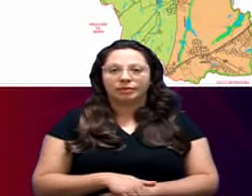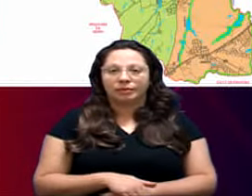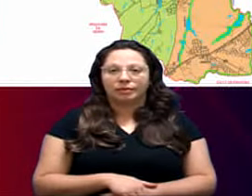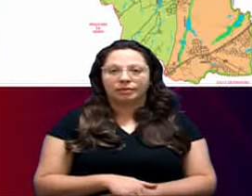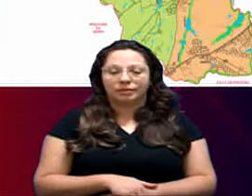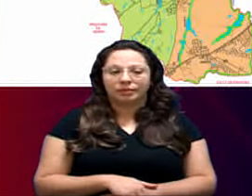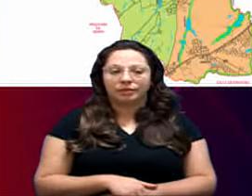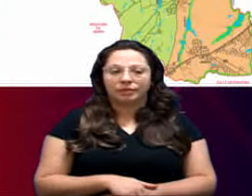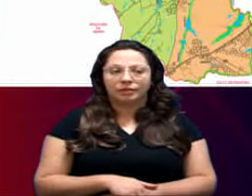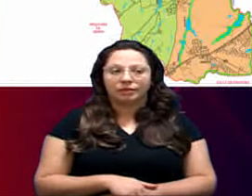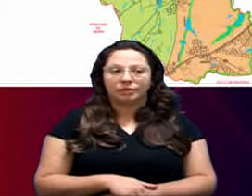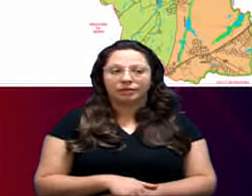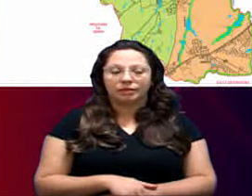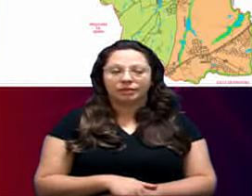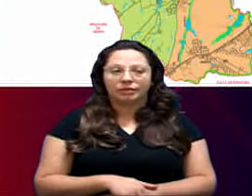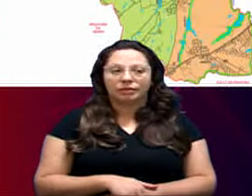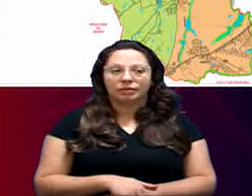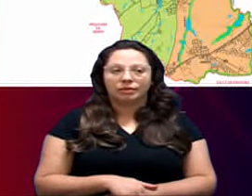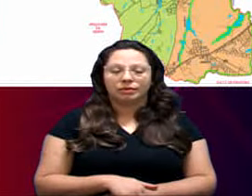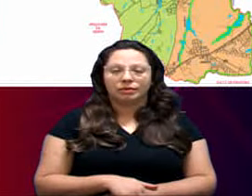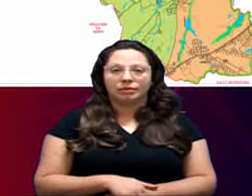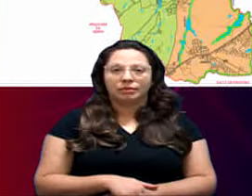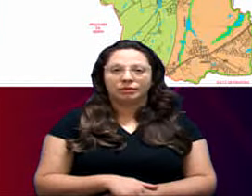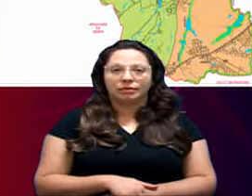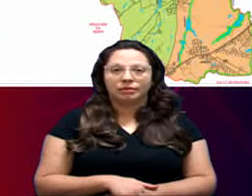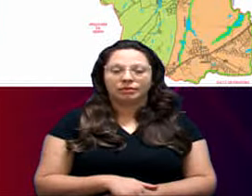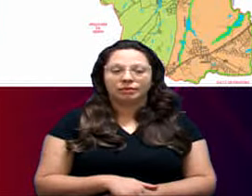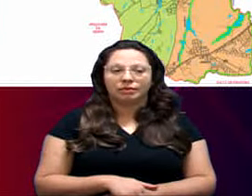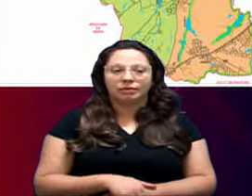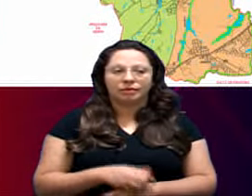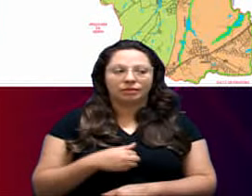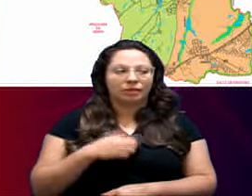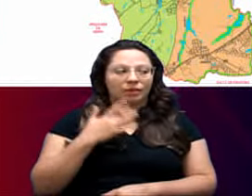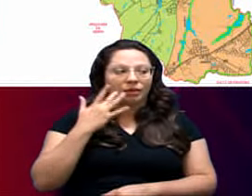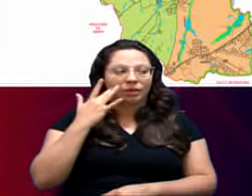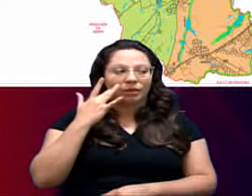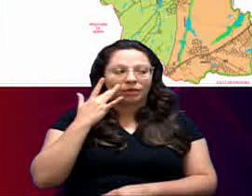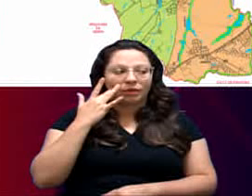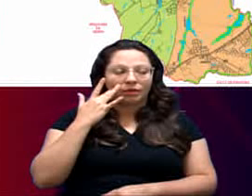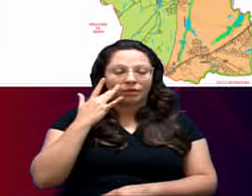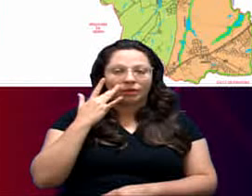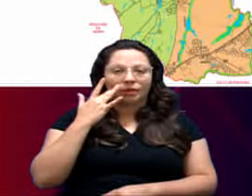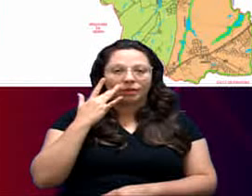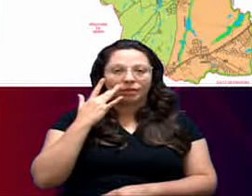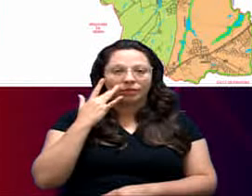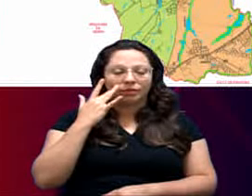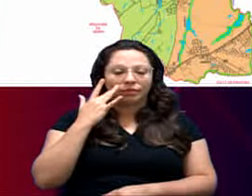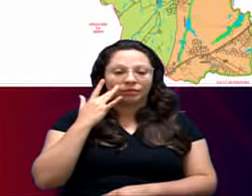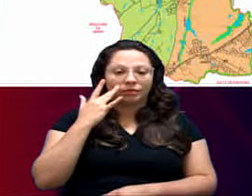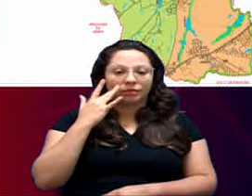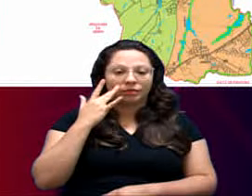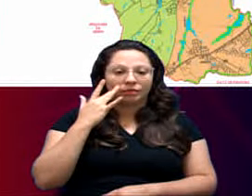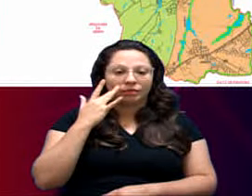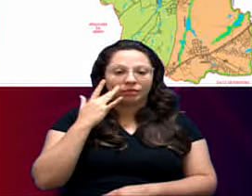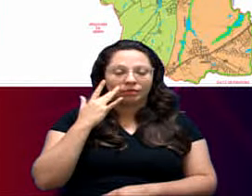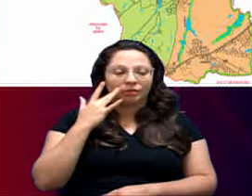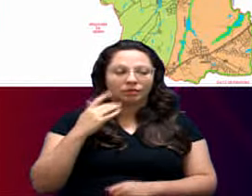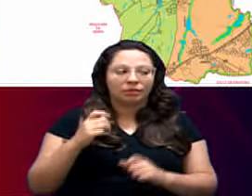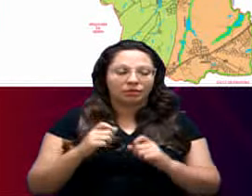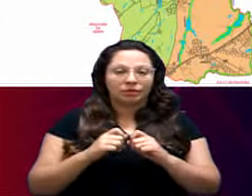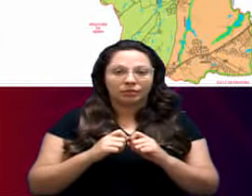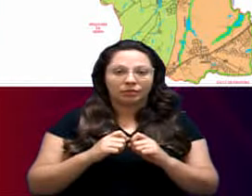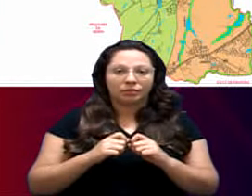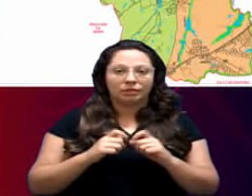eh oi não acho que o acho que esse aparelho não projeta na